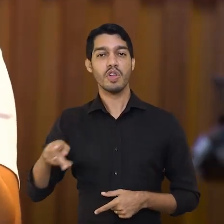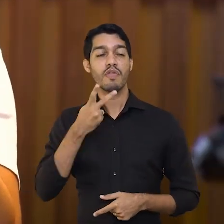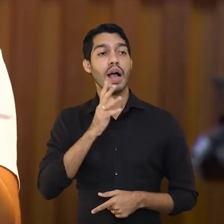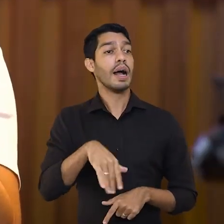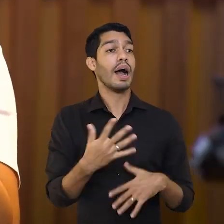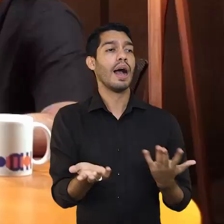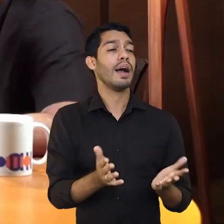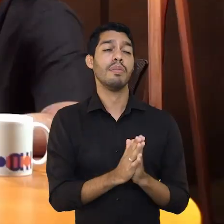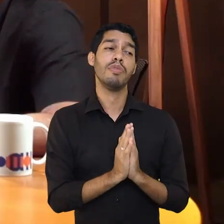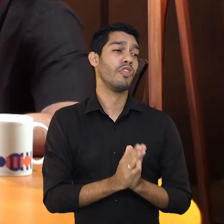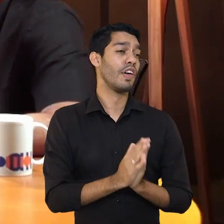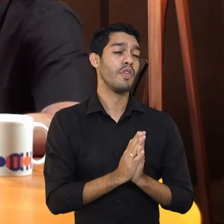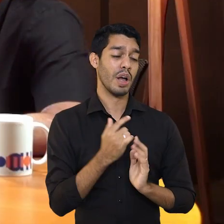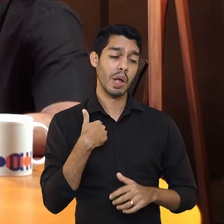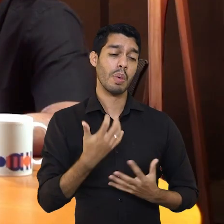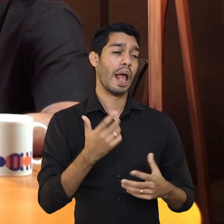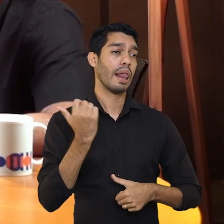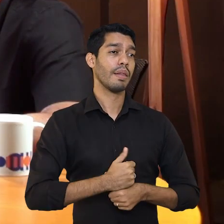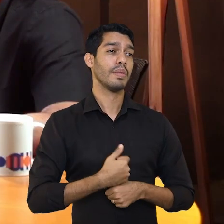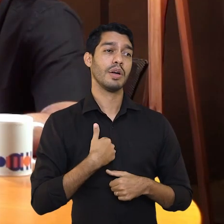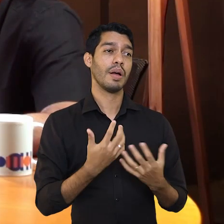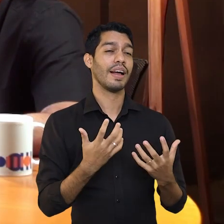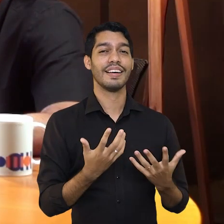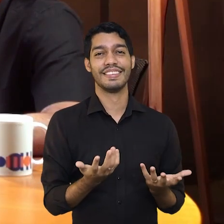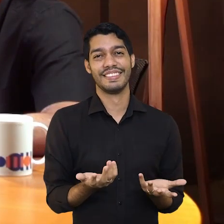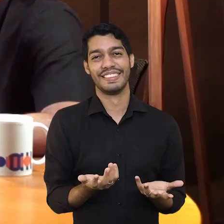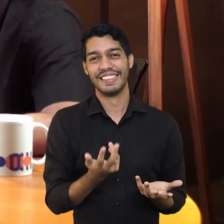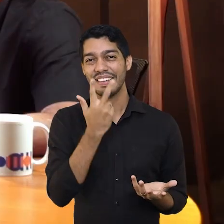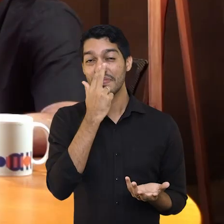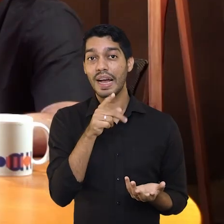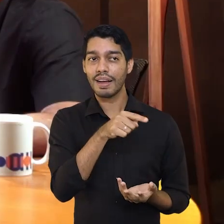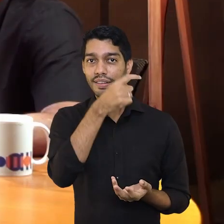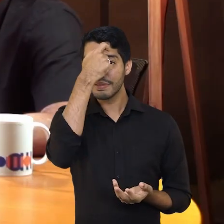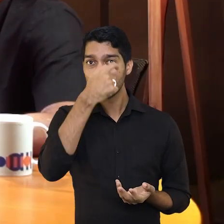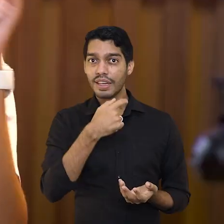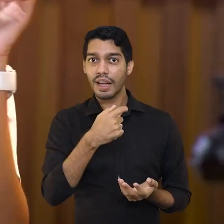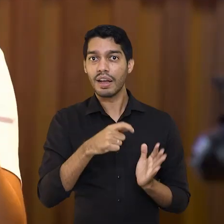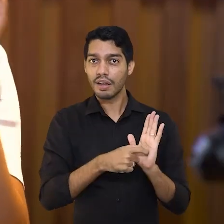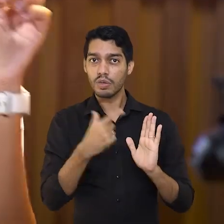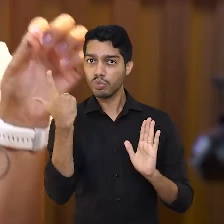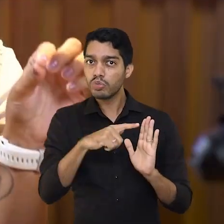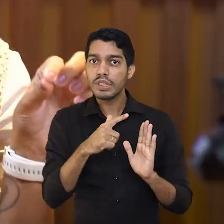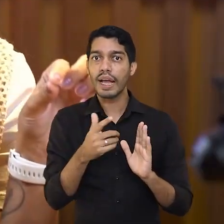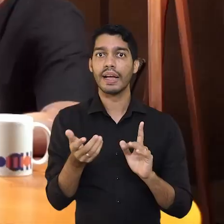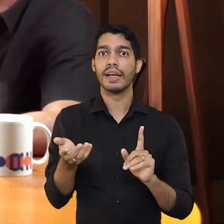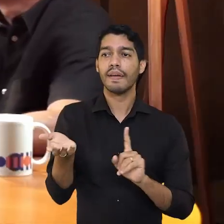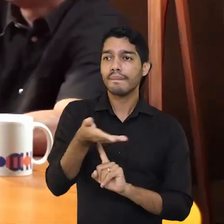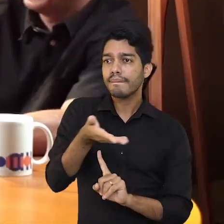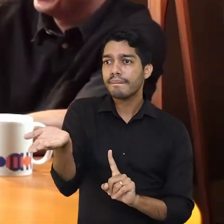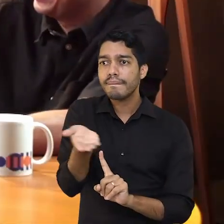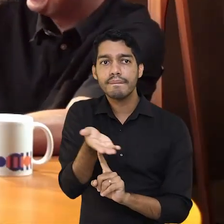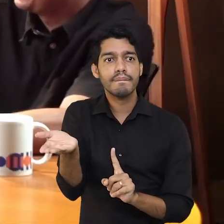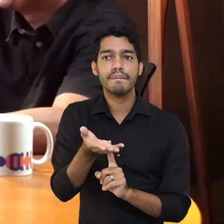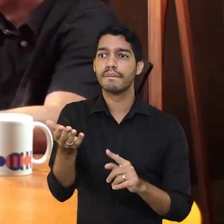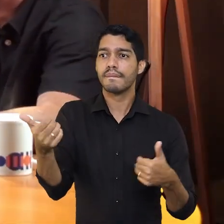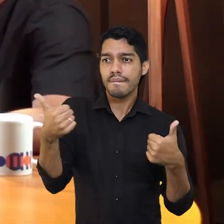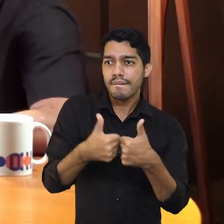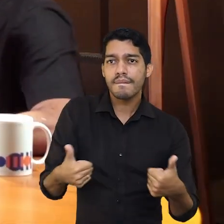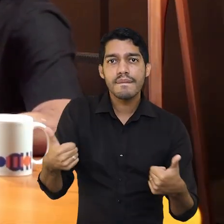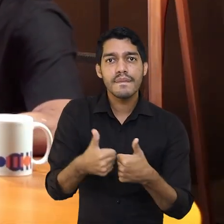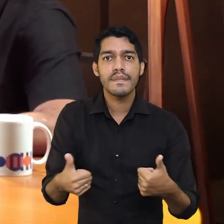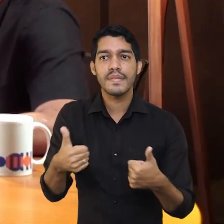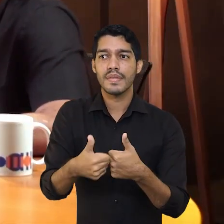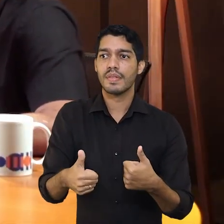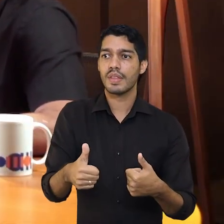com contas de professores, que é quando fala assim, a IA vai roubar o nosso trabalho. E o professor responde, quando? Porque uma vez que